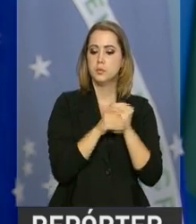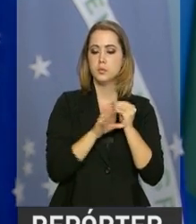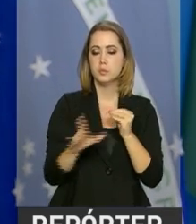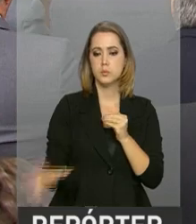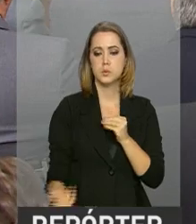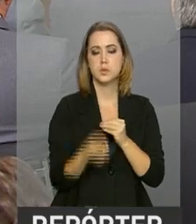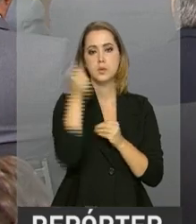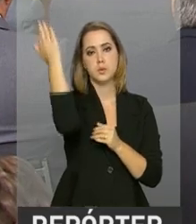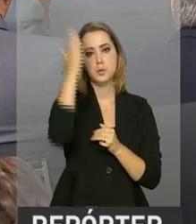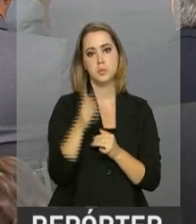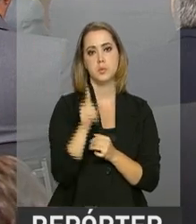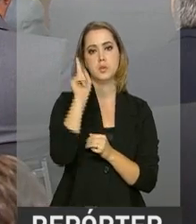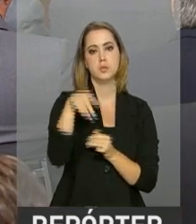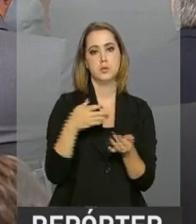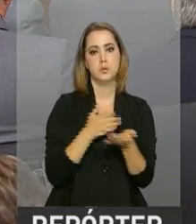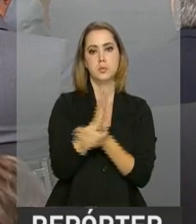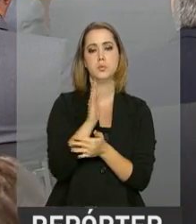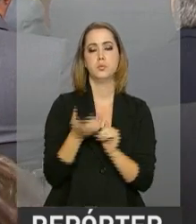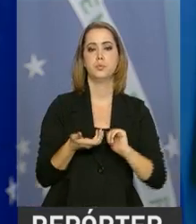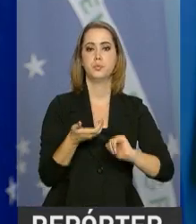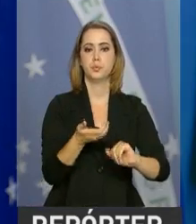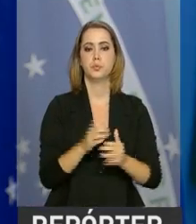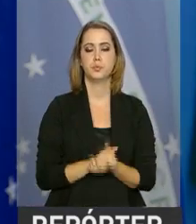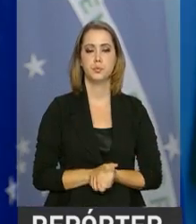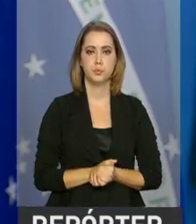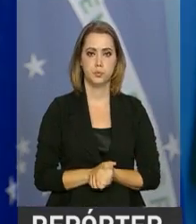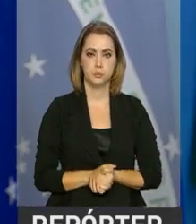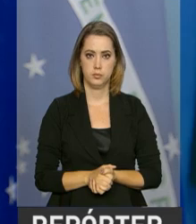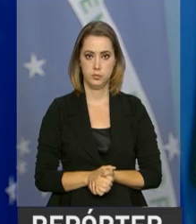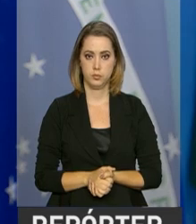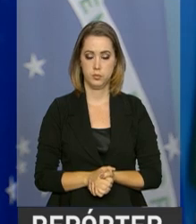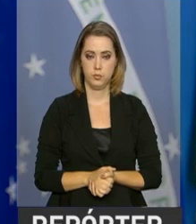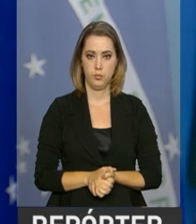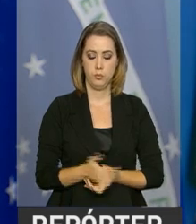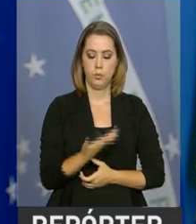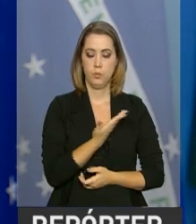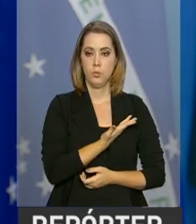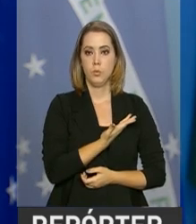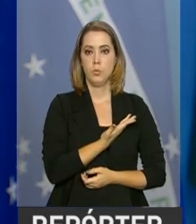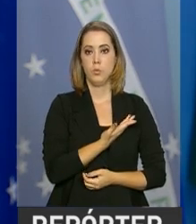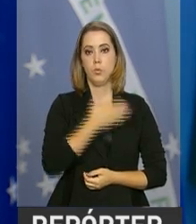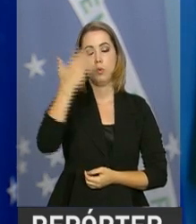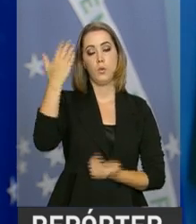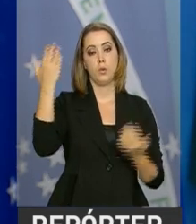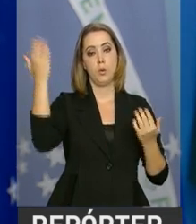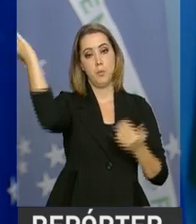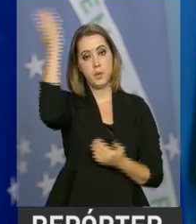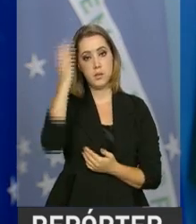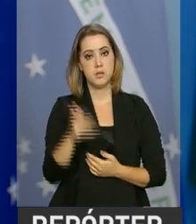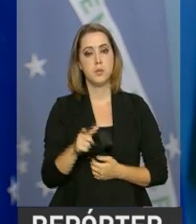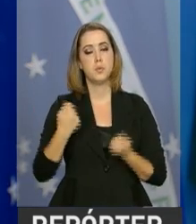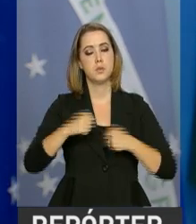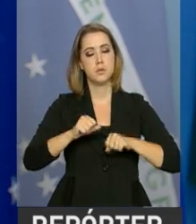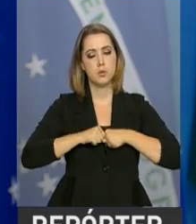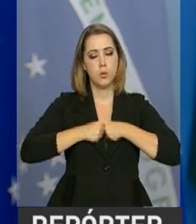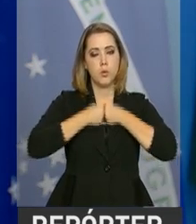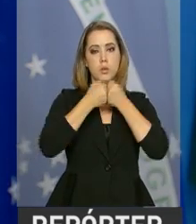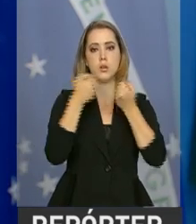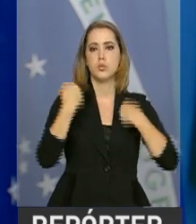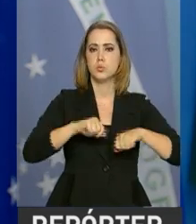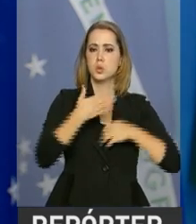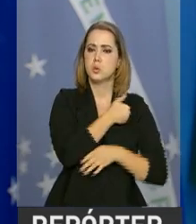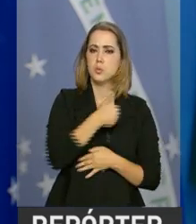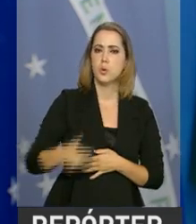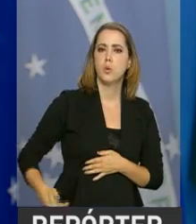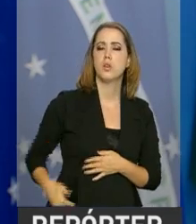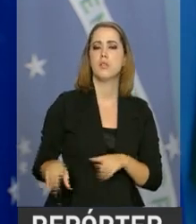país da recessão foi aprovada pelo congresso hoje no Brasil se você não tiver coragem você não consegue governar se você